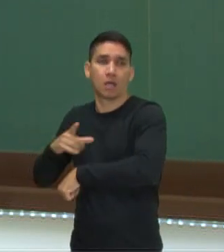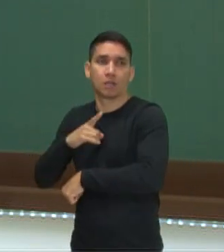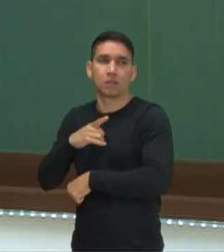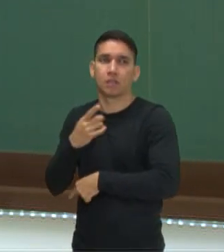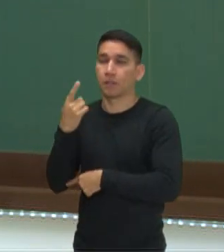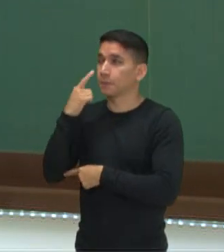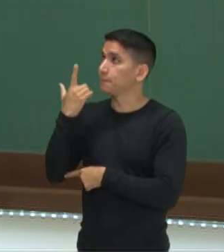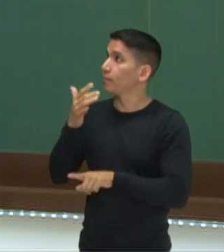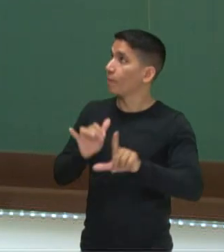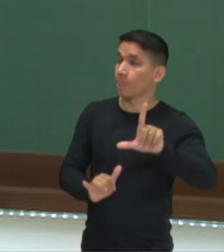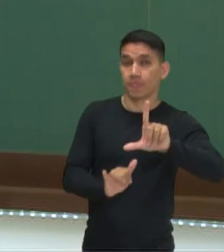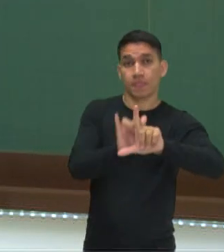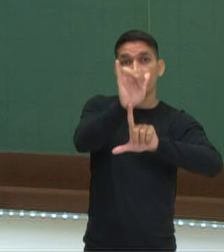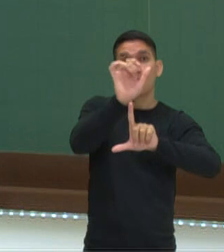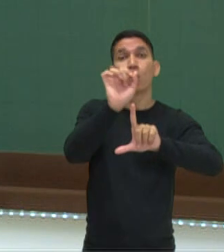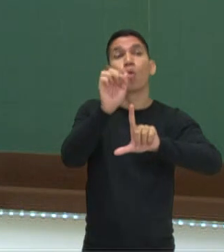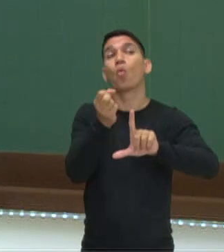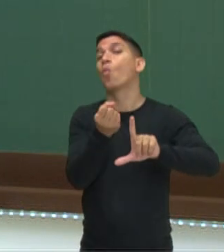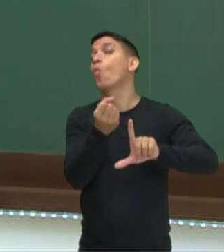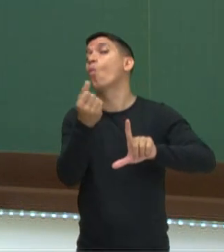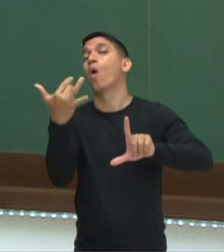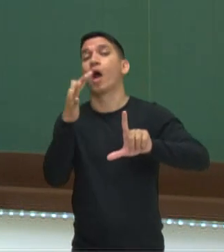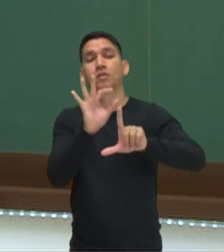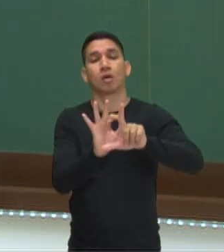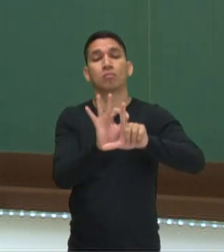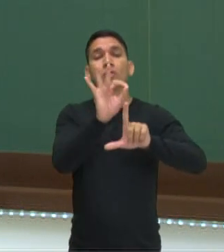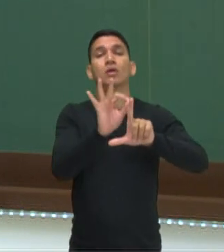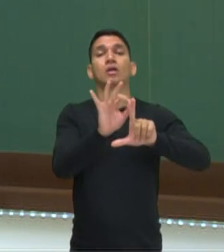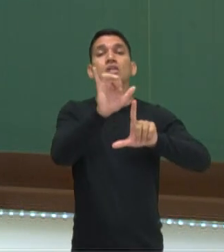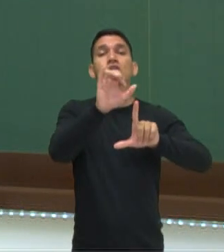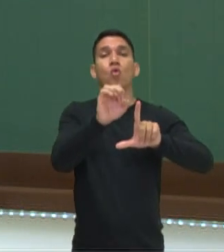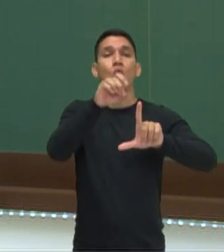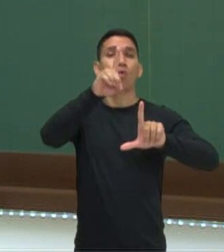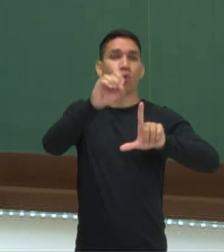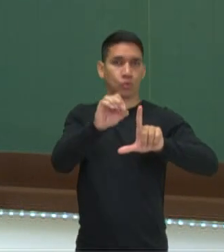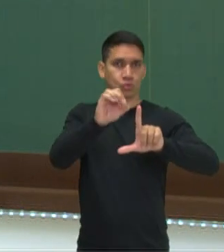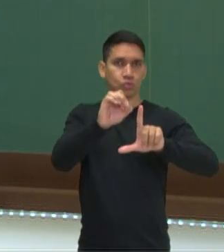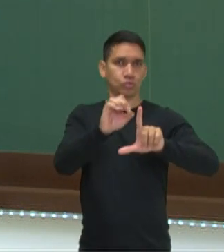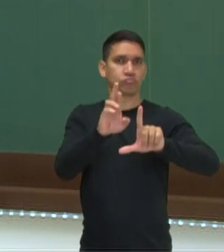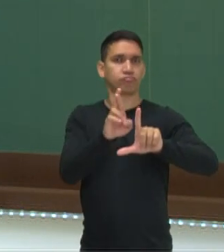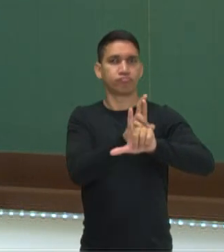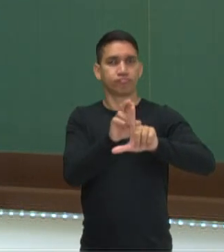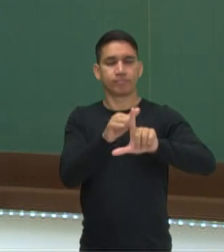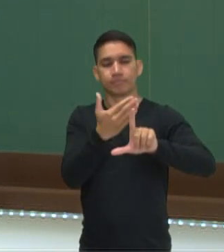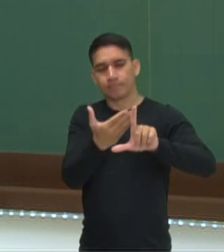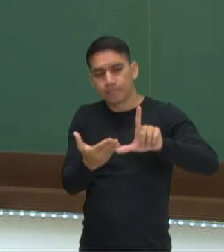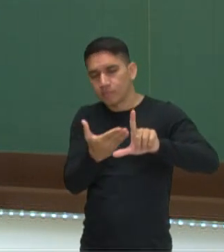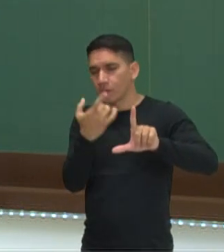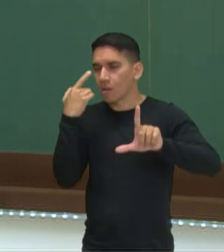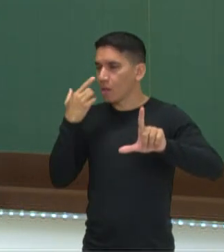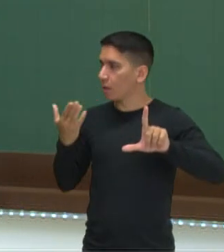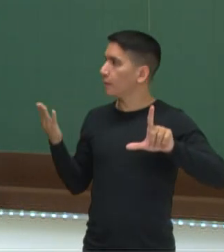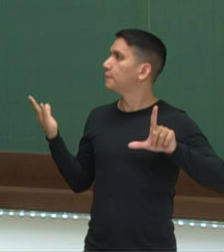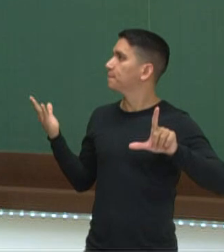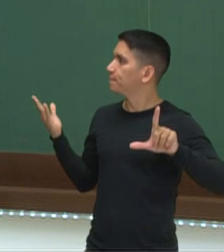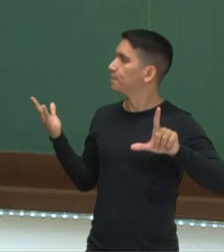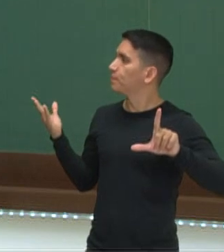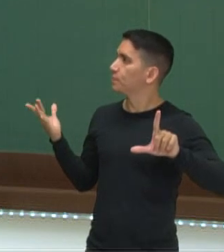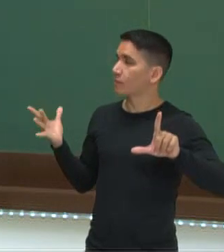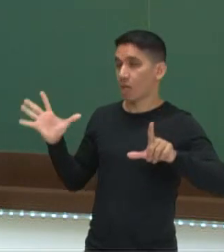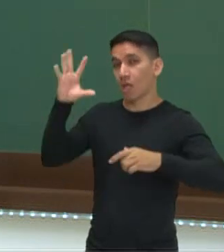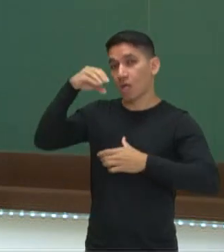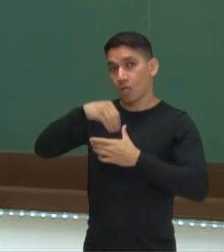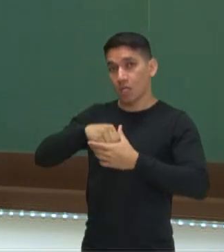E aqui no eixo do Y, a quantidade de iodo, em relação à porcentagem, a quantidade de iodo que tem no